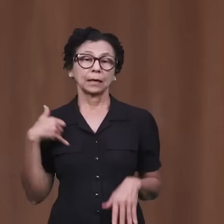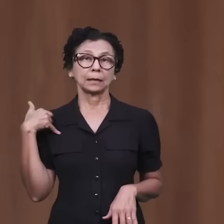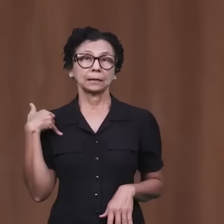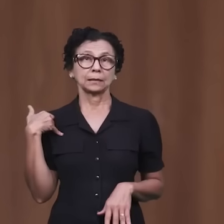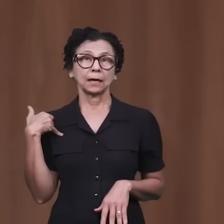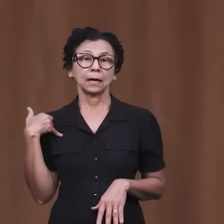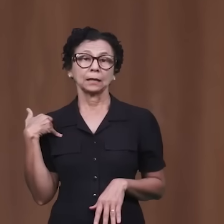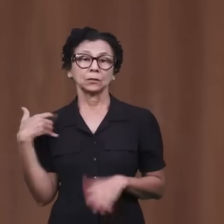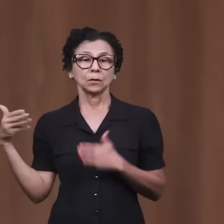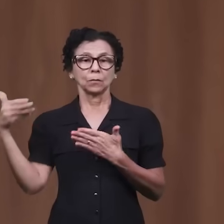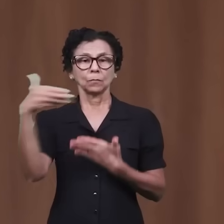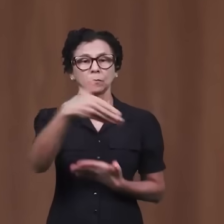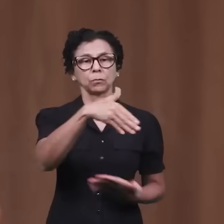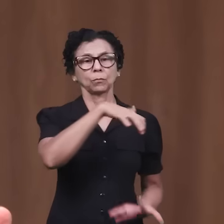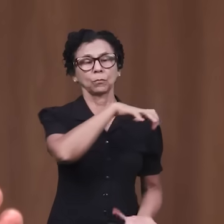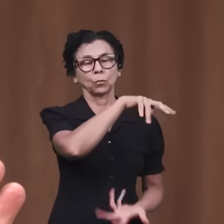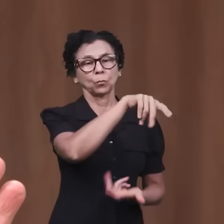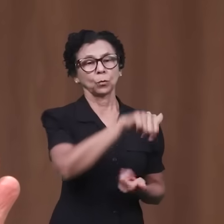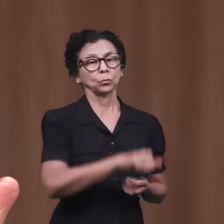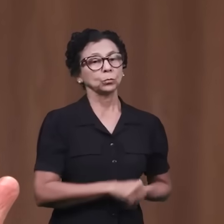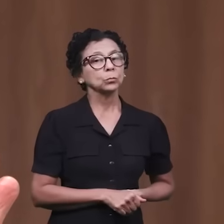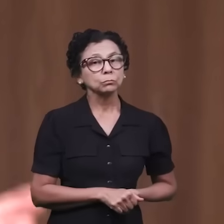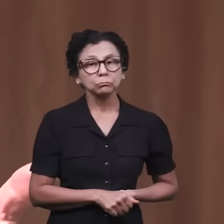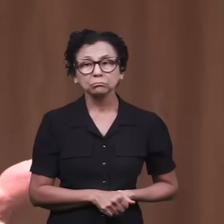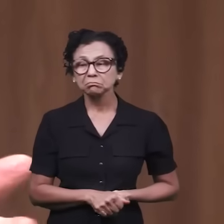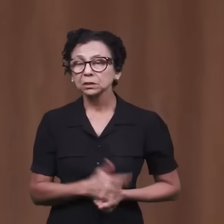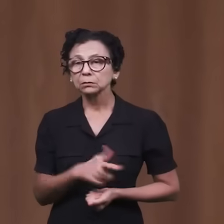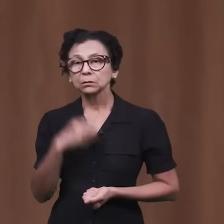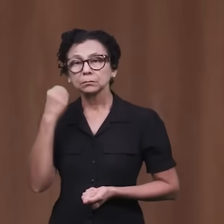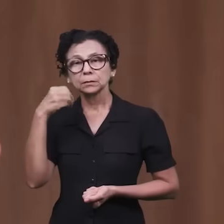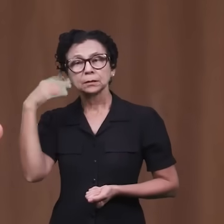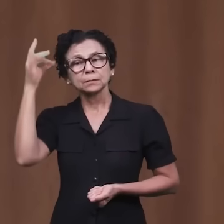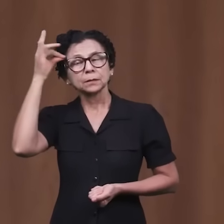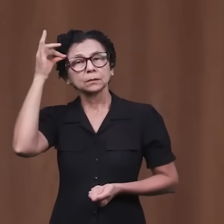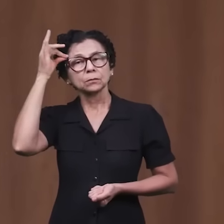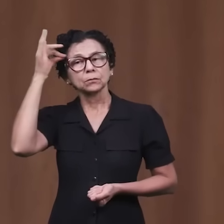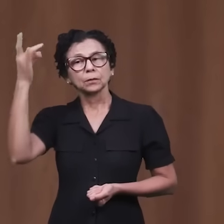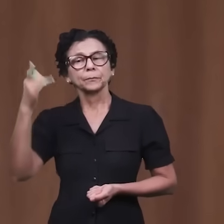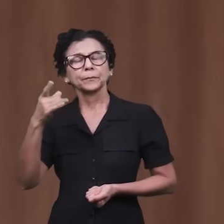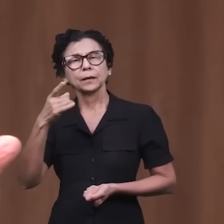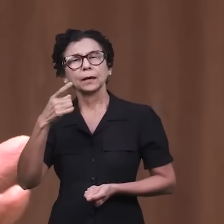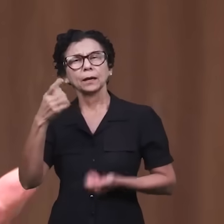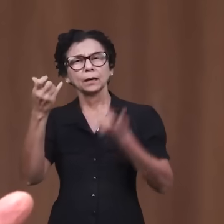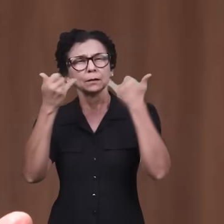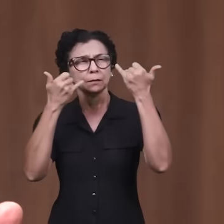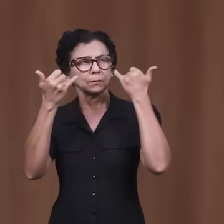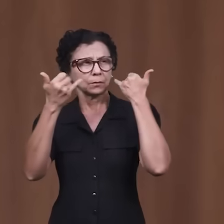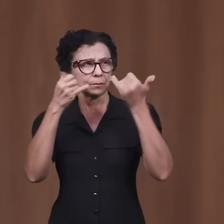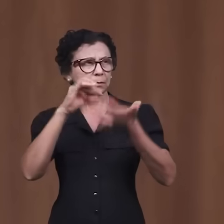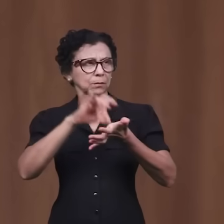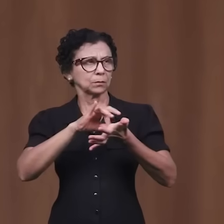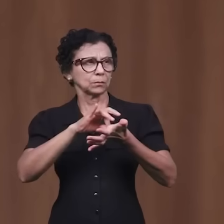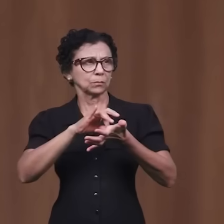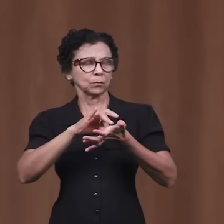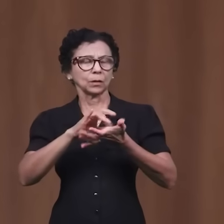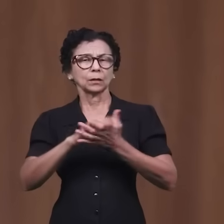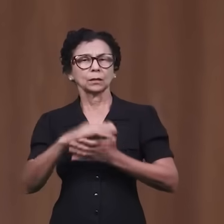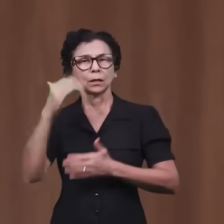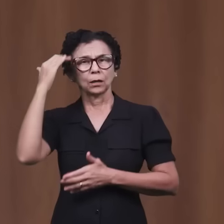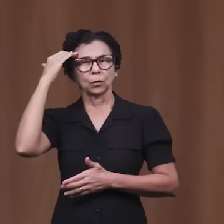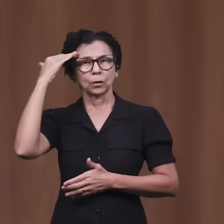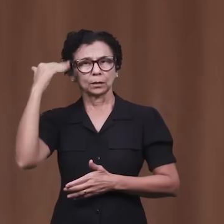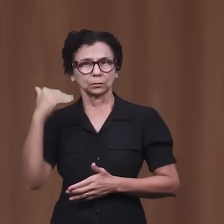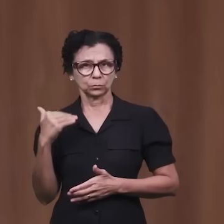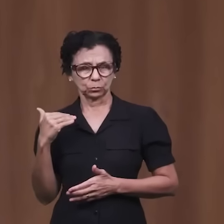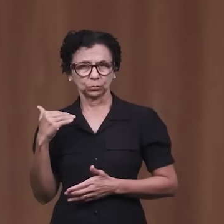mundo, porque não tem estrutura nenhuma. Agora, recentemente mesmo, eu recebi uma informação de uma irmã nossa